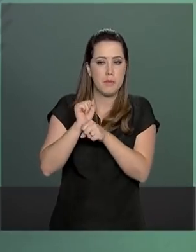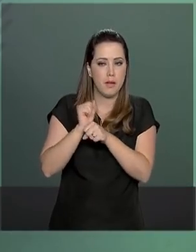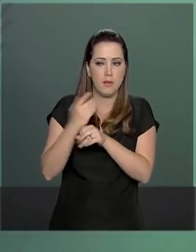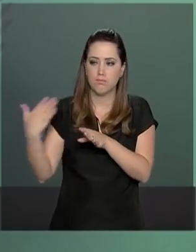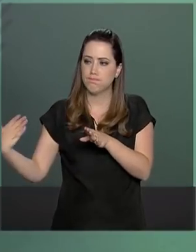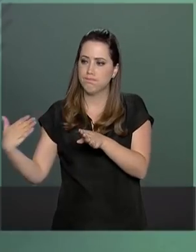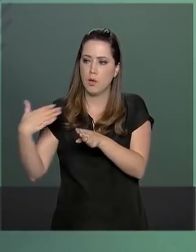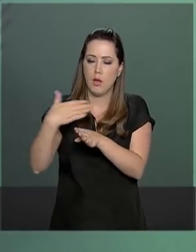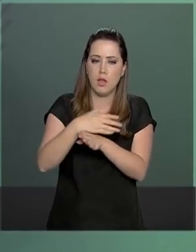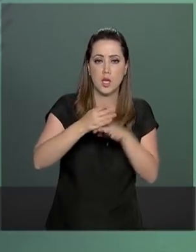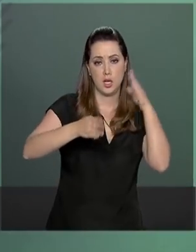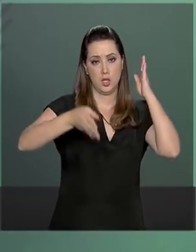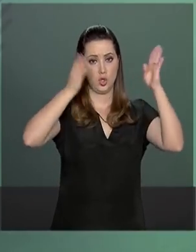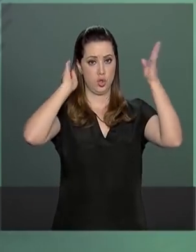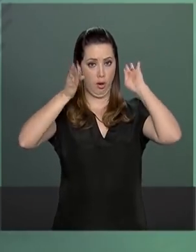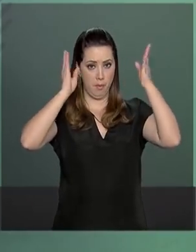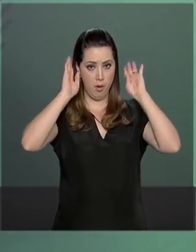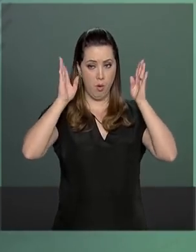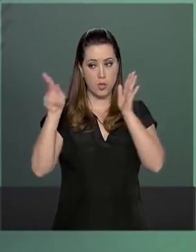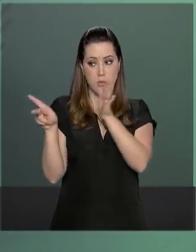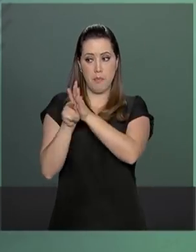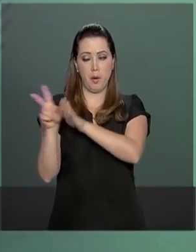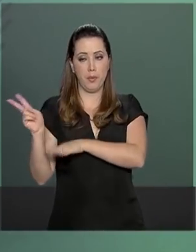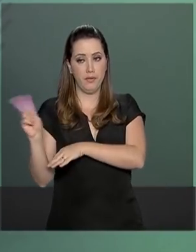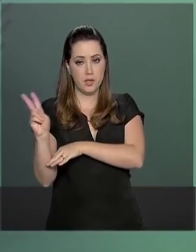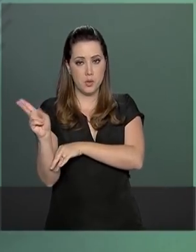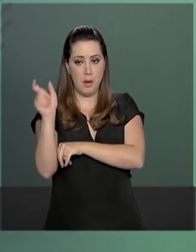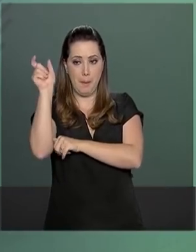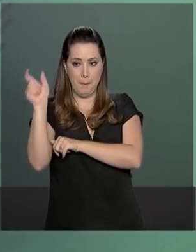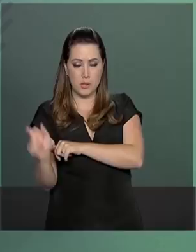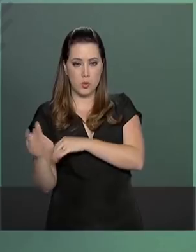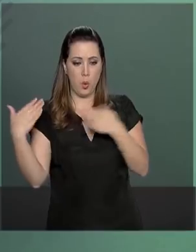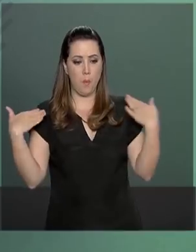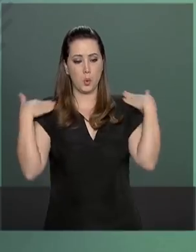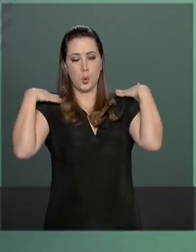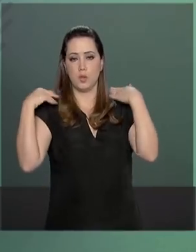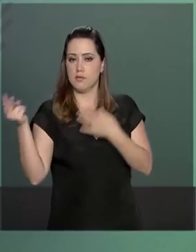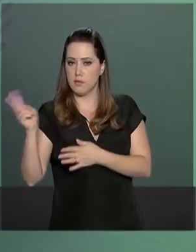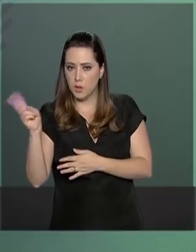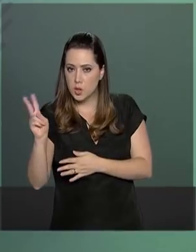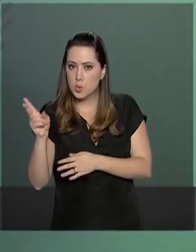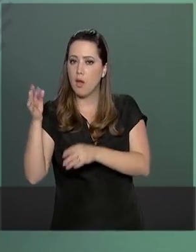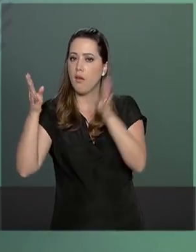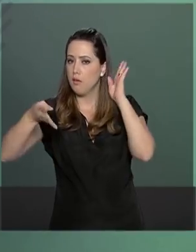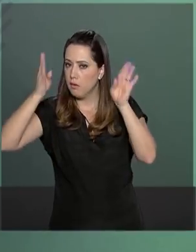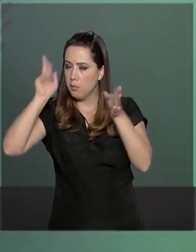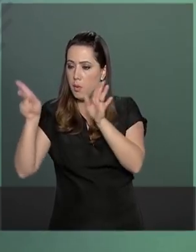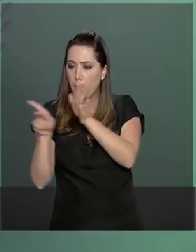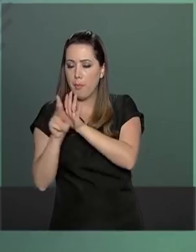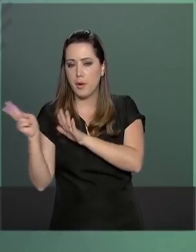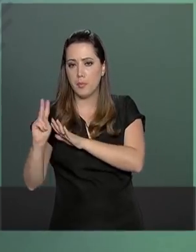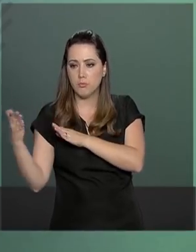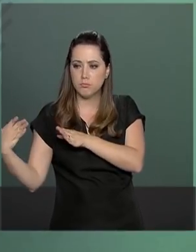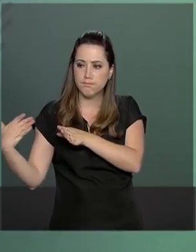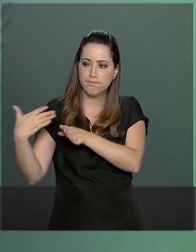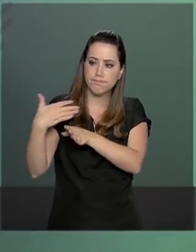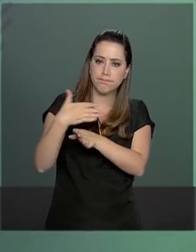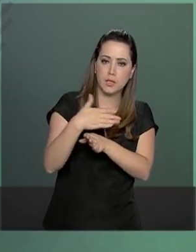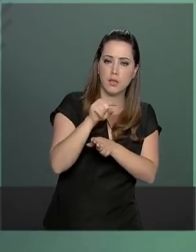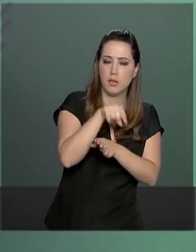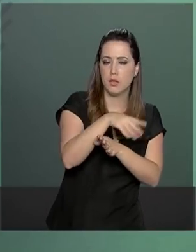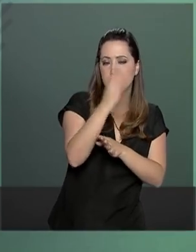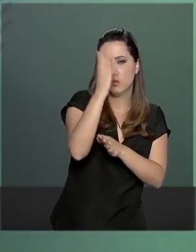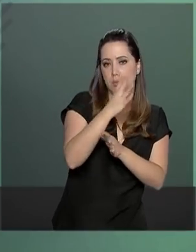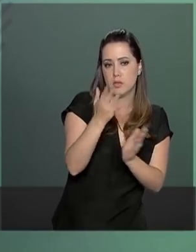conduzidos por venezuelanos é direcionados por meio do do presidente encarregado dó